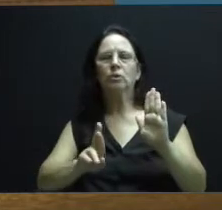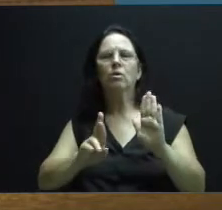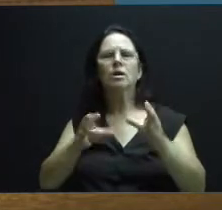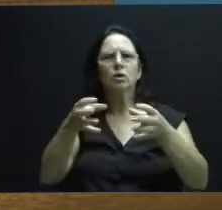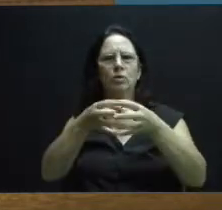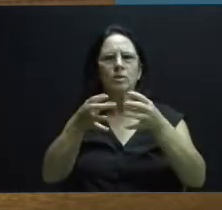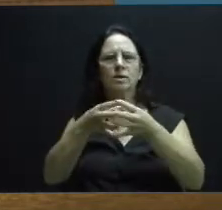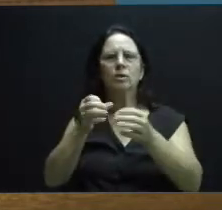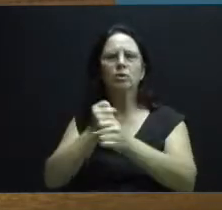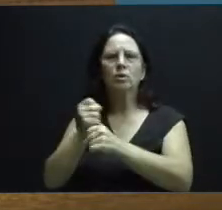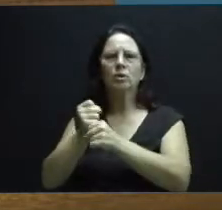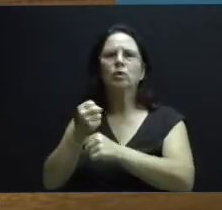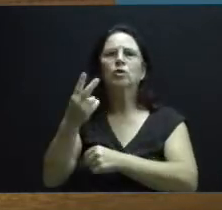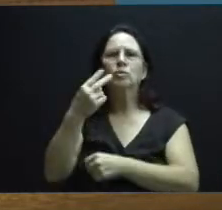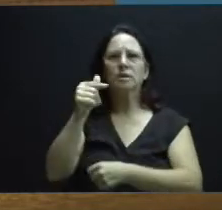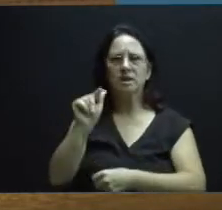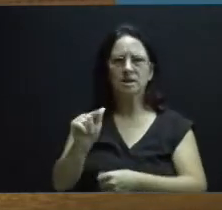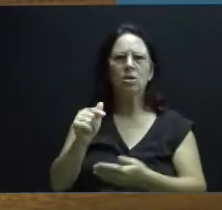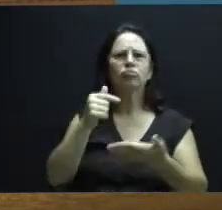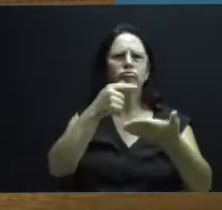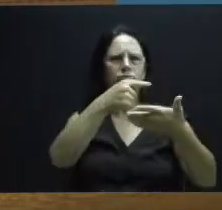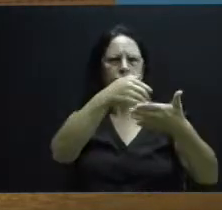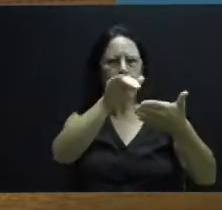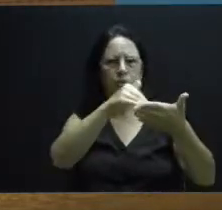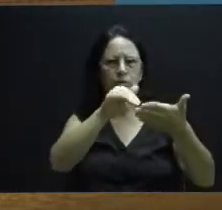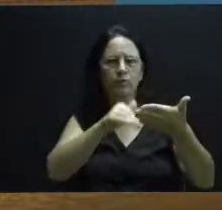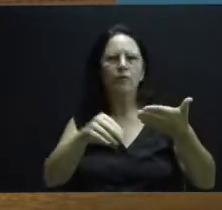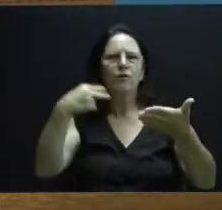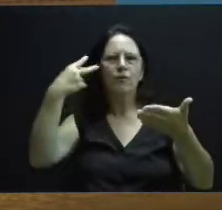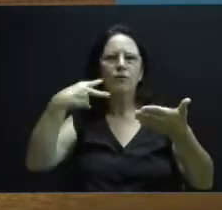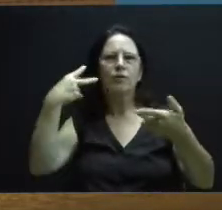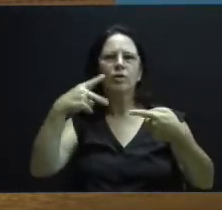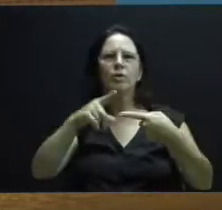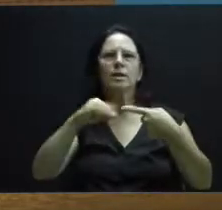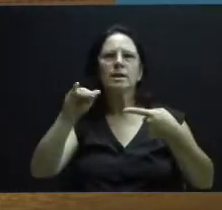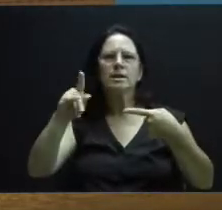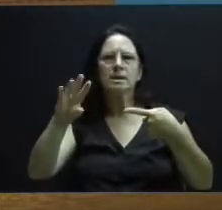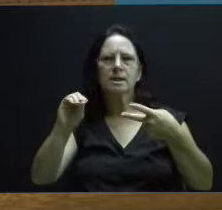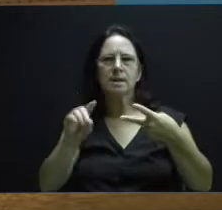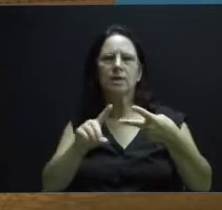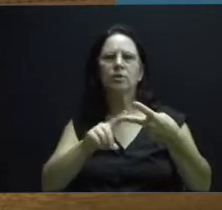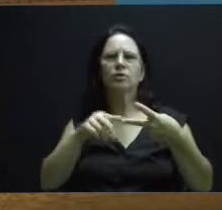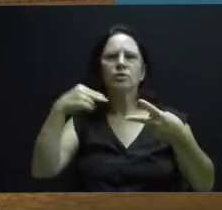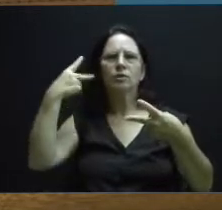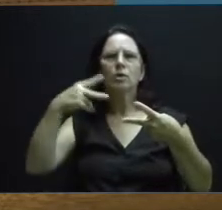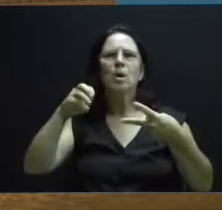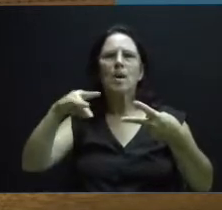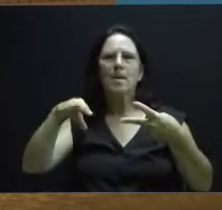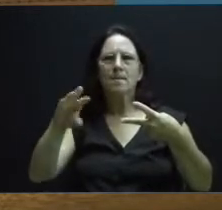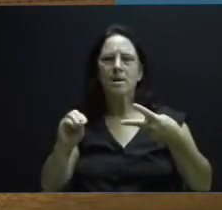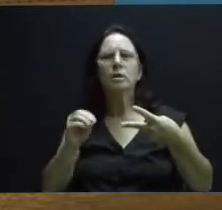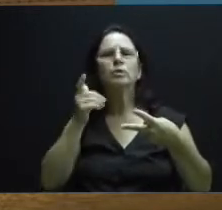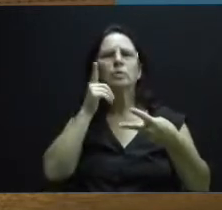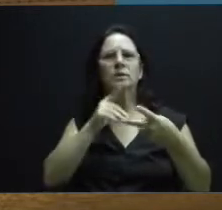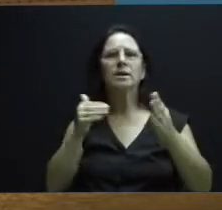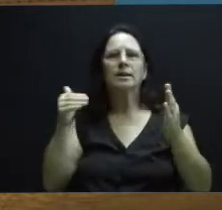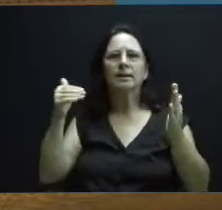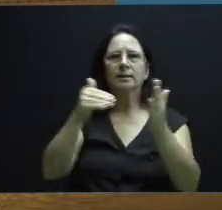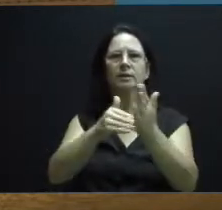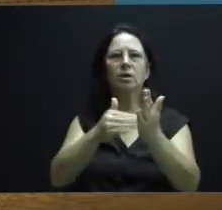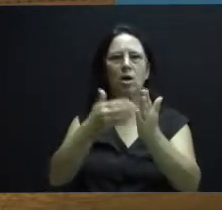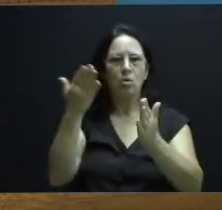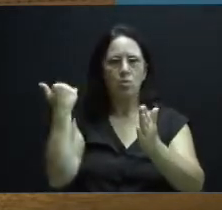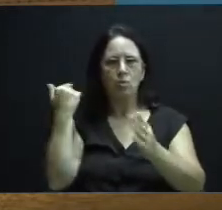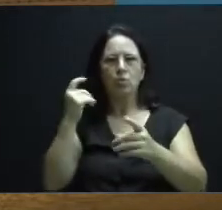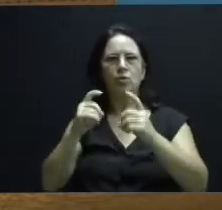desde 2007 vem tratando sobre então que foi composta pelo vereador sérgio e vereador também marcinho conseguimos na última reunião